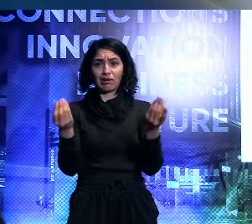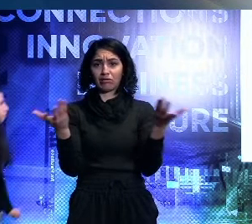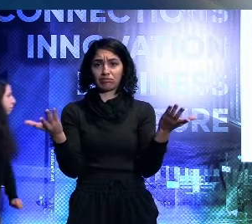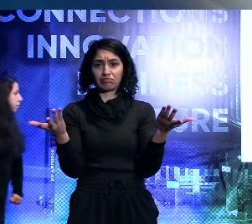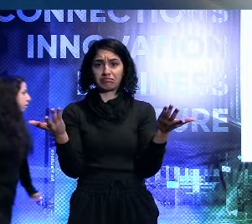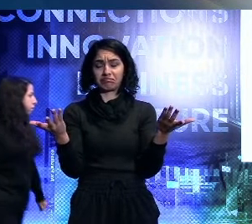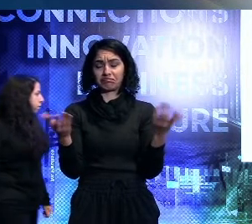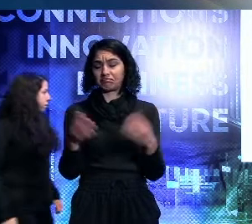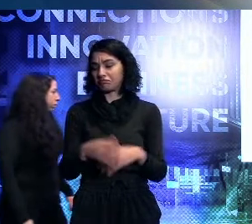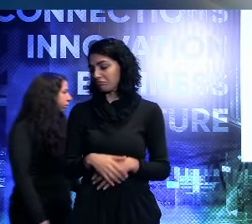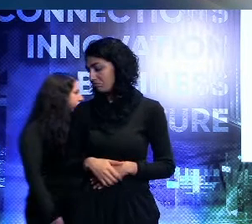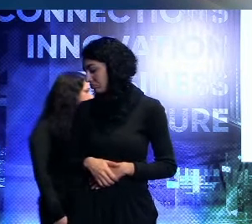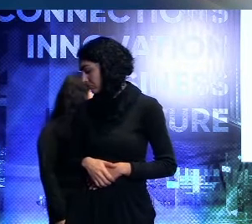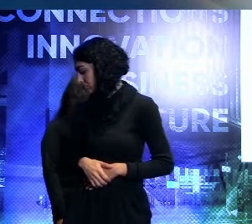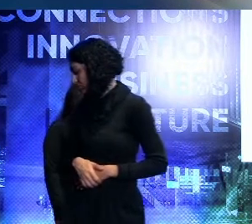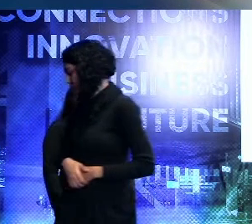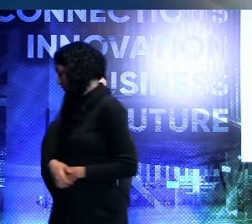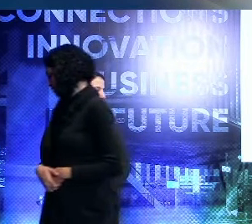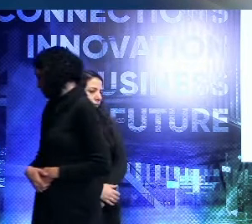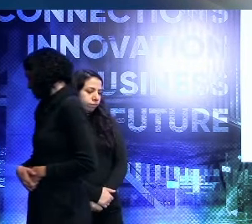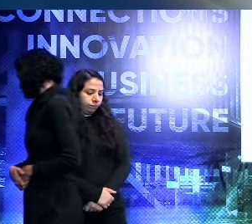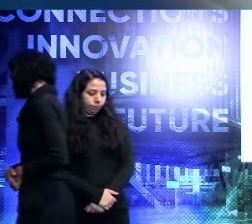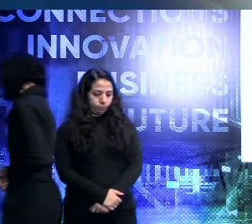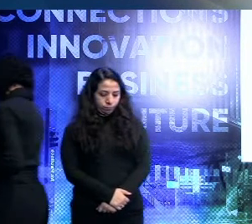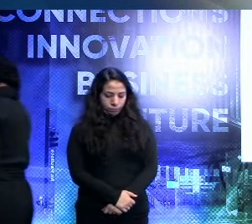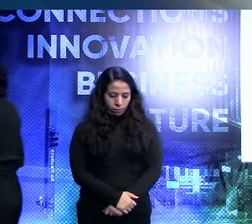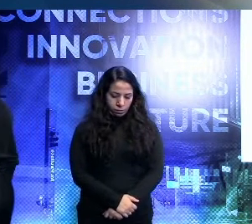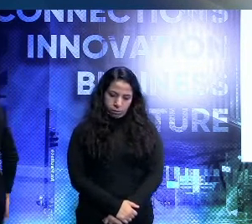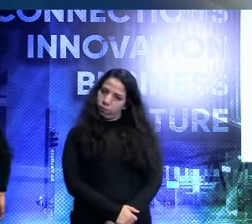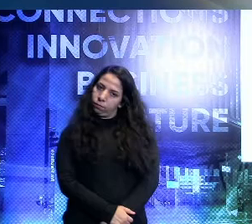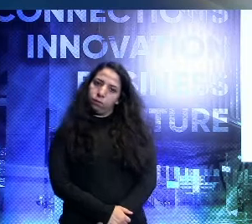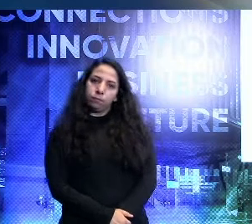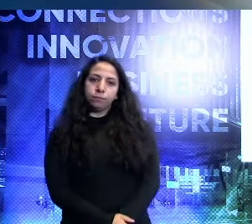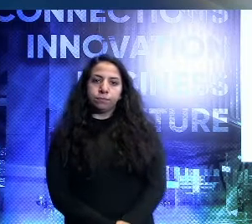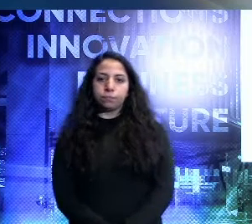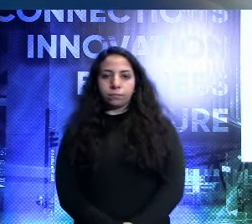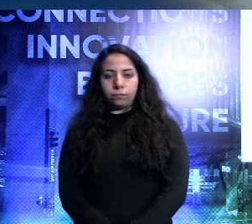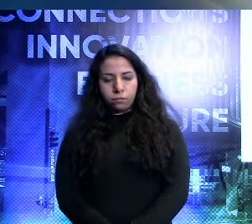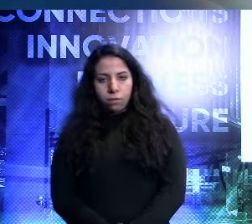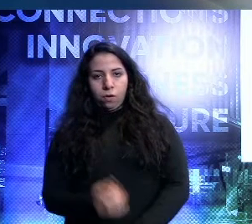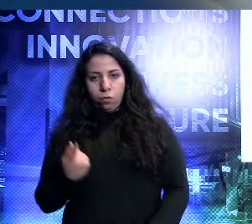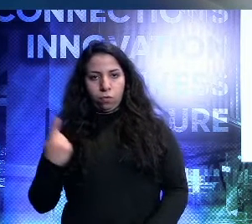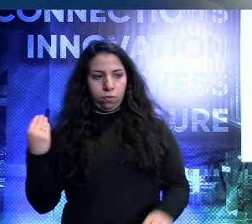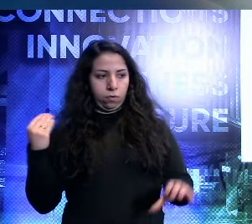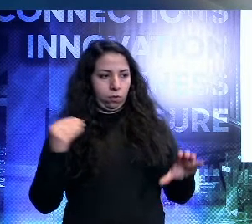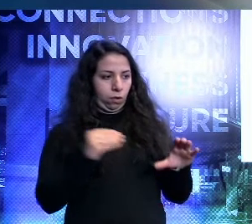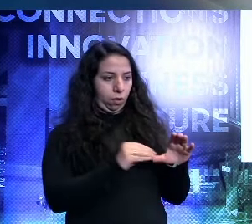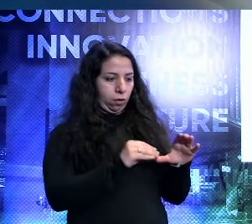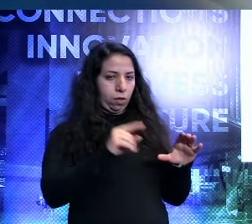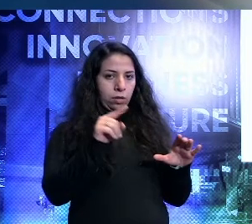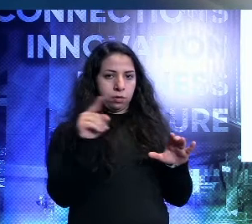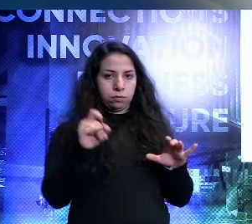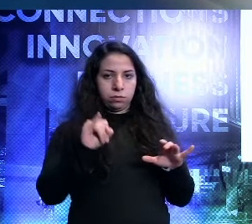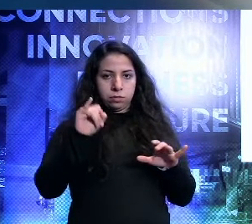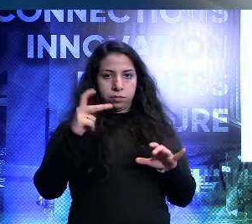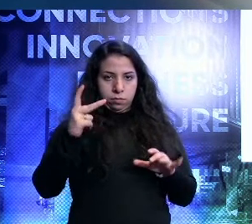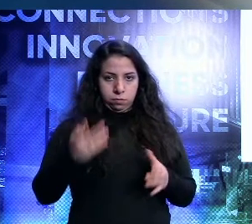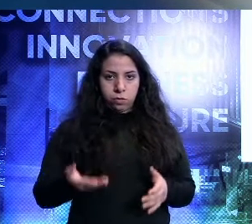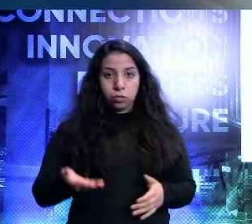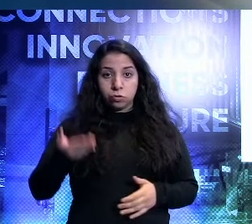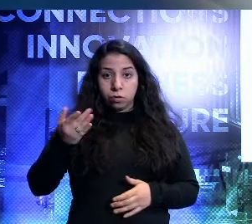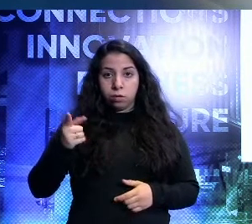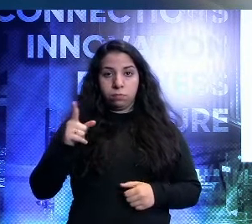você coloca um zip lá, não é? Salva o trem, invoca, voa lá, o treco sobe. Não é assim? Que você, como cliente, vai